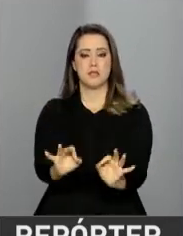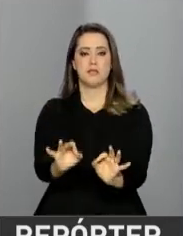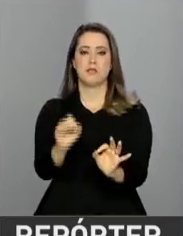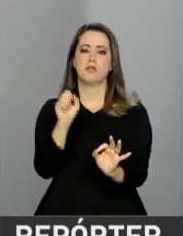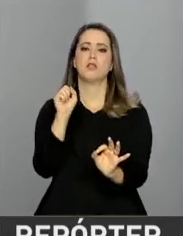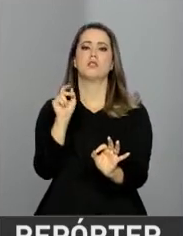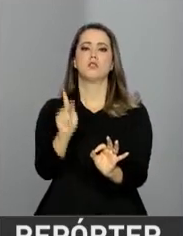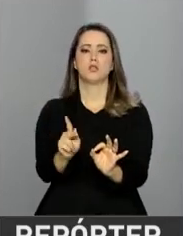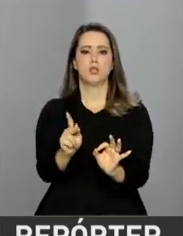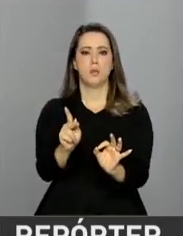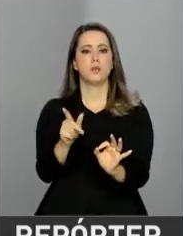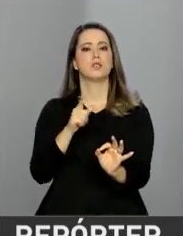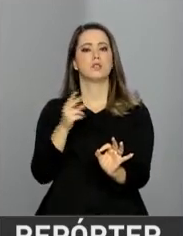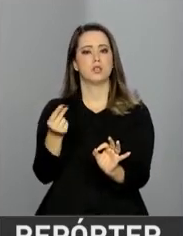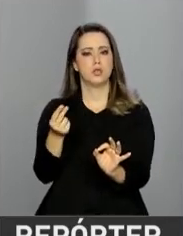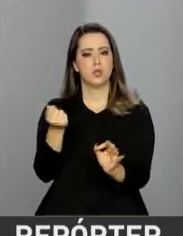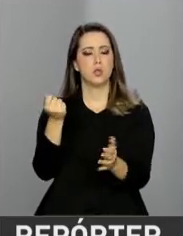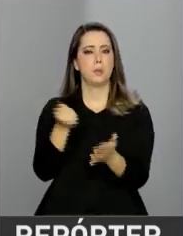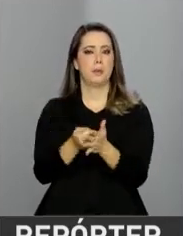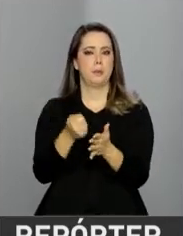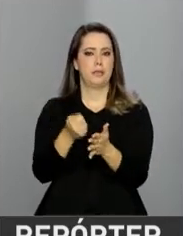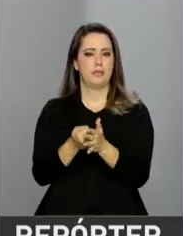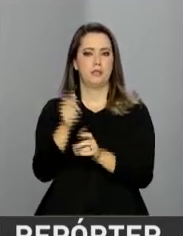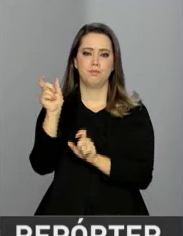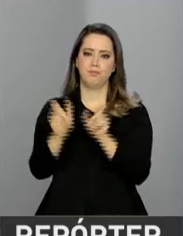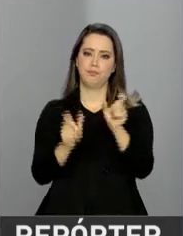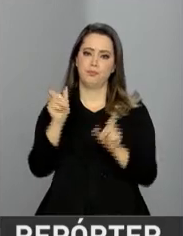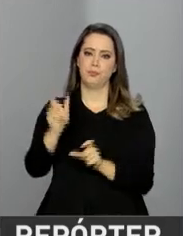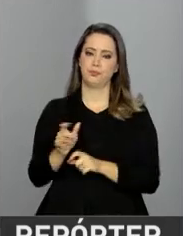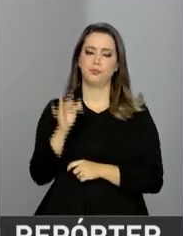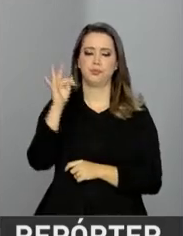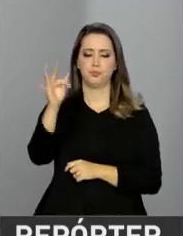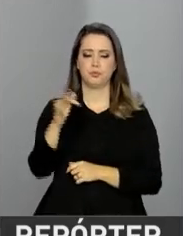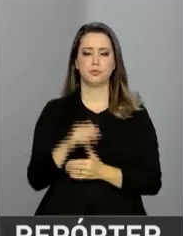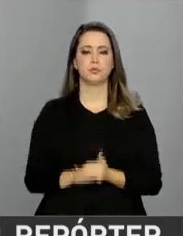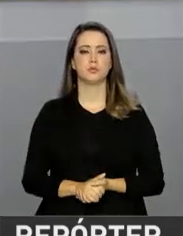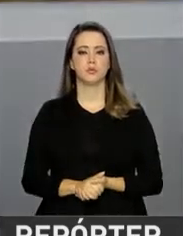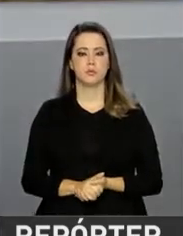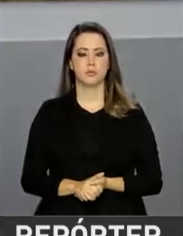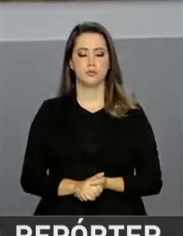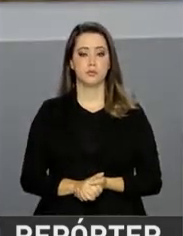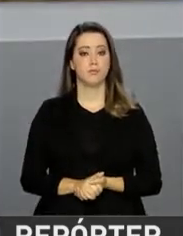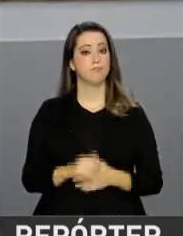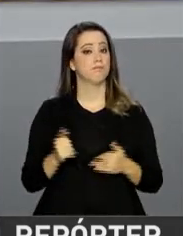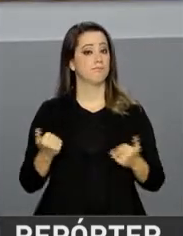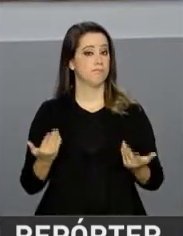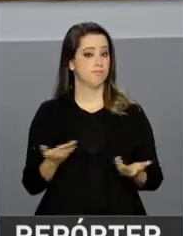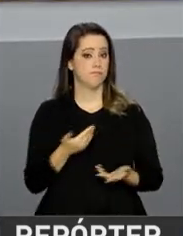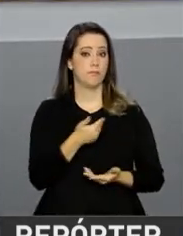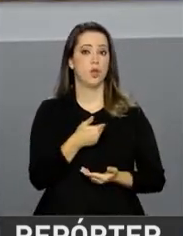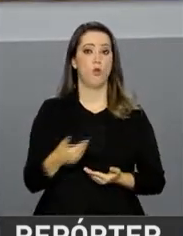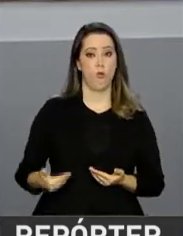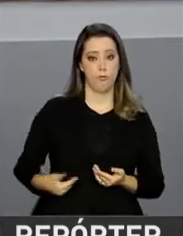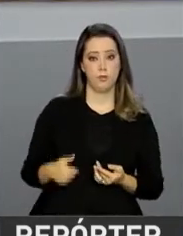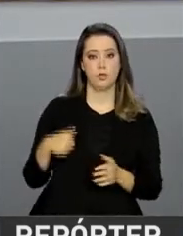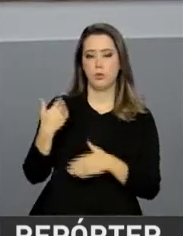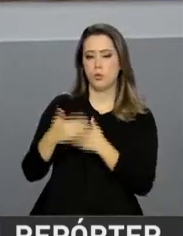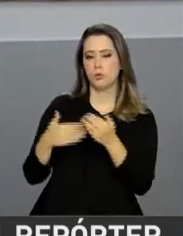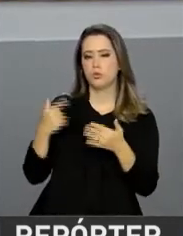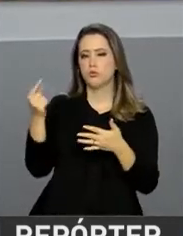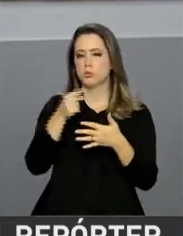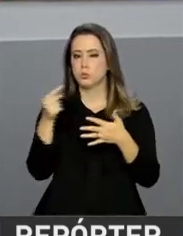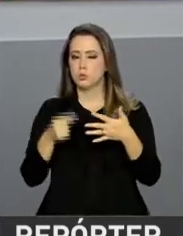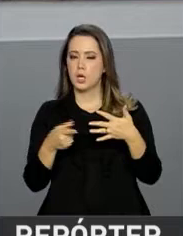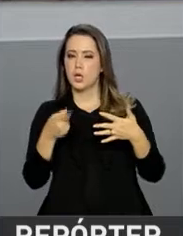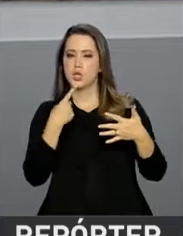que a previdência terá recursos para pagar as aposentadorias o governo continua negociando pontos da reforma da